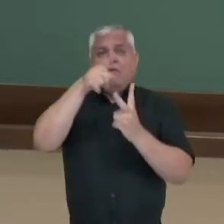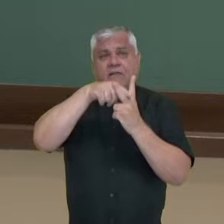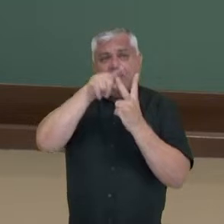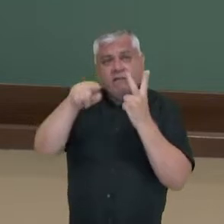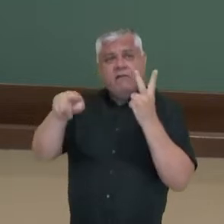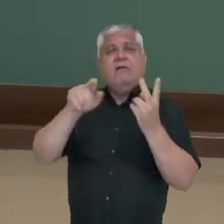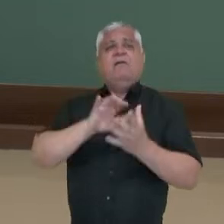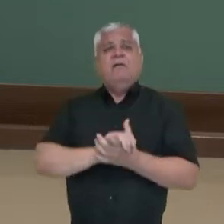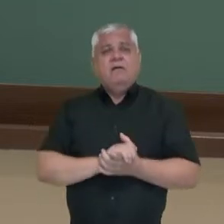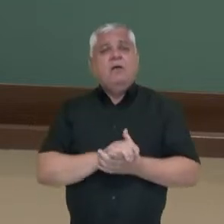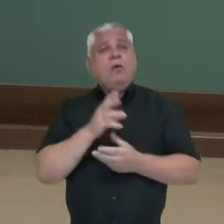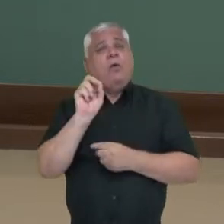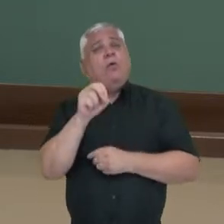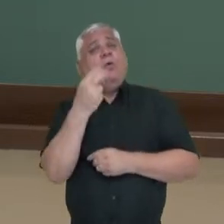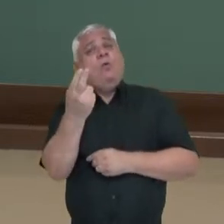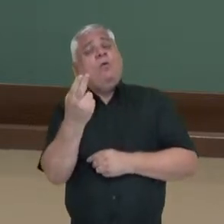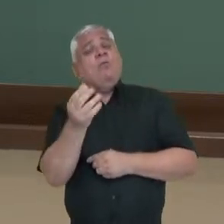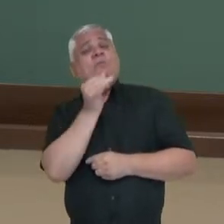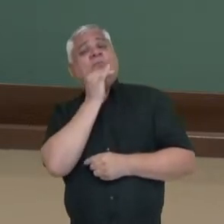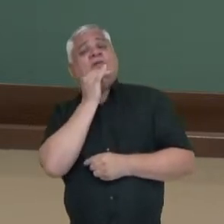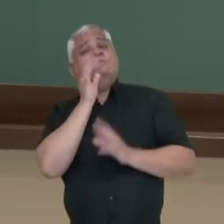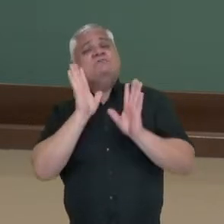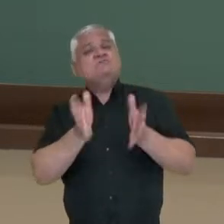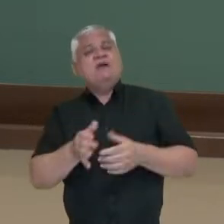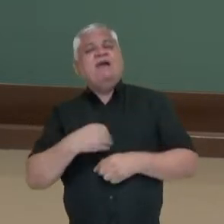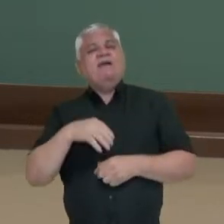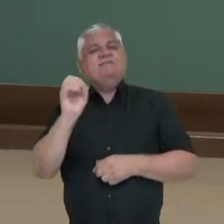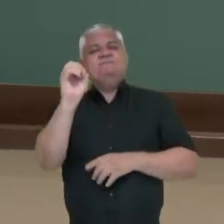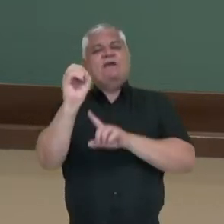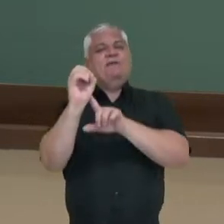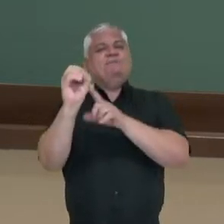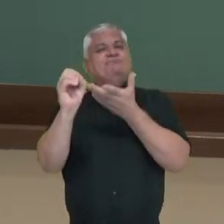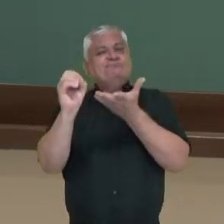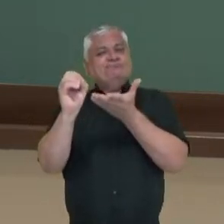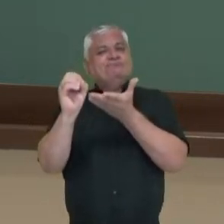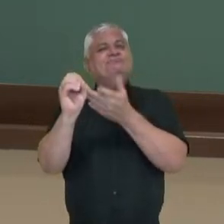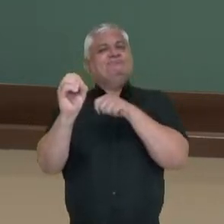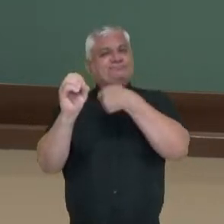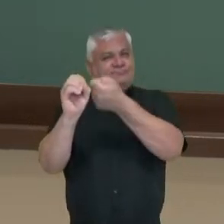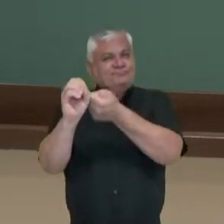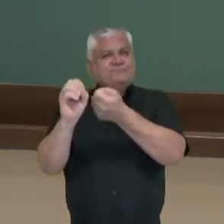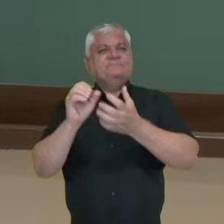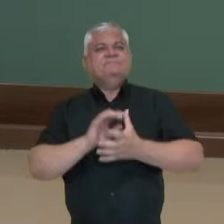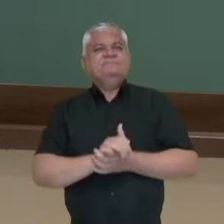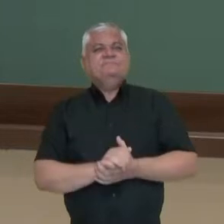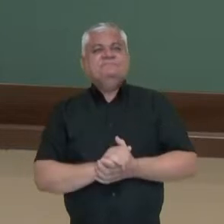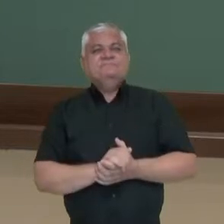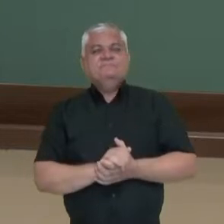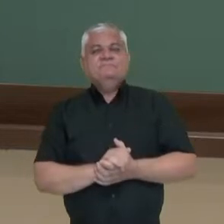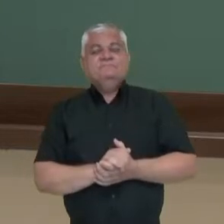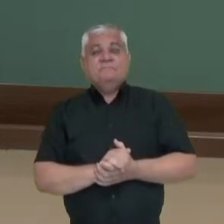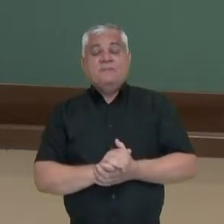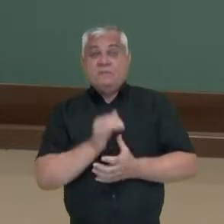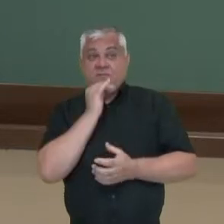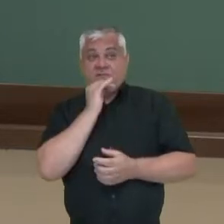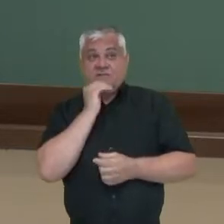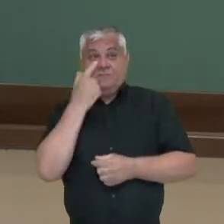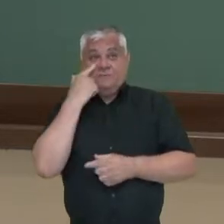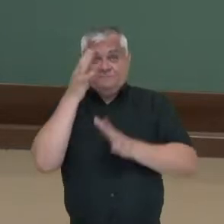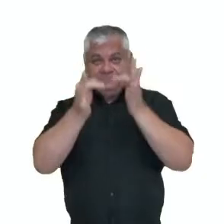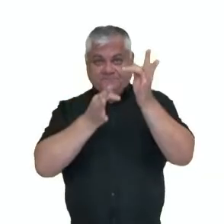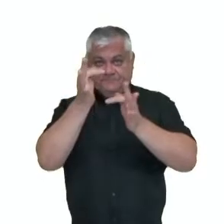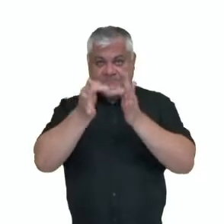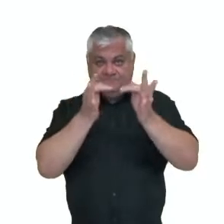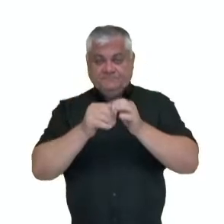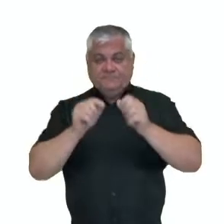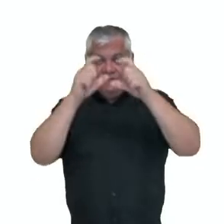raízes, ou que a gente já aprendeu lá na primeira série chamado de zeros, né? Os zeros da função. Então aqui nós temos uma expressão